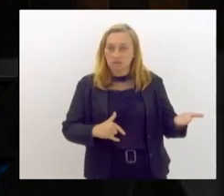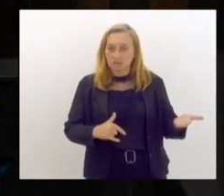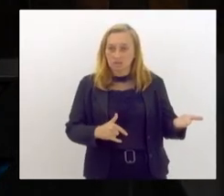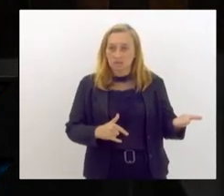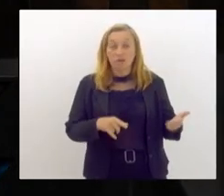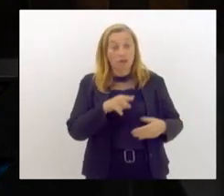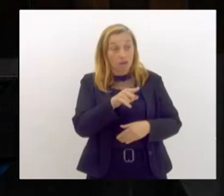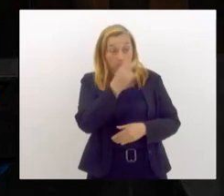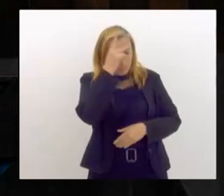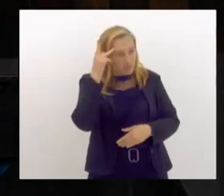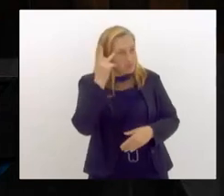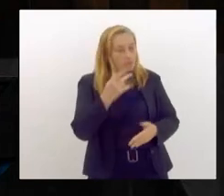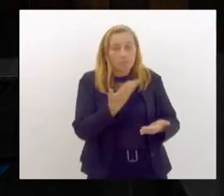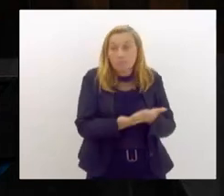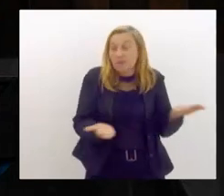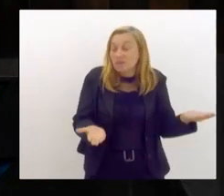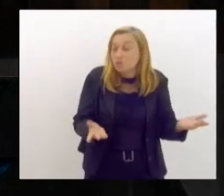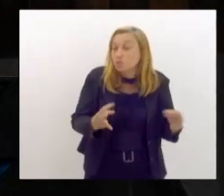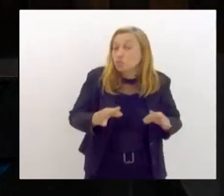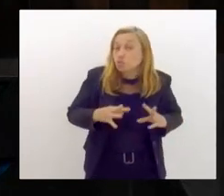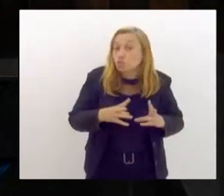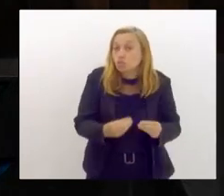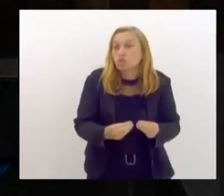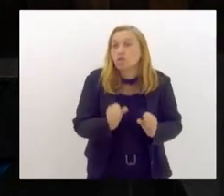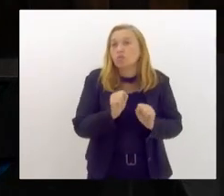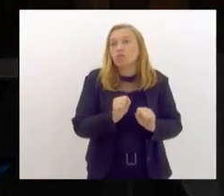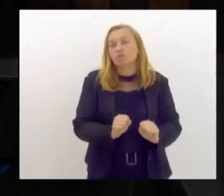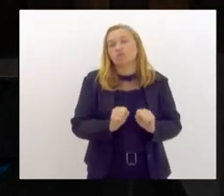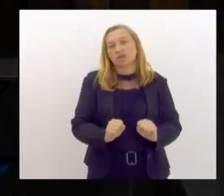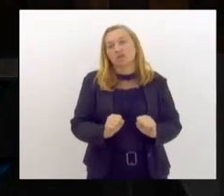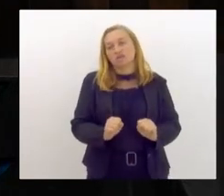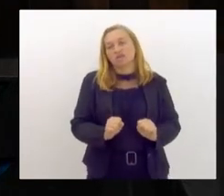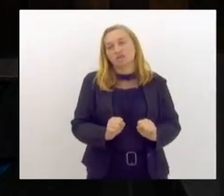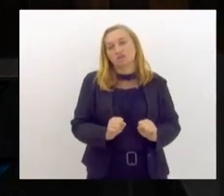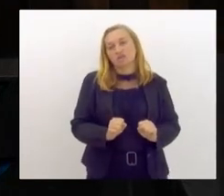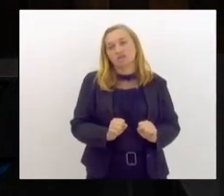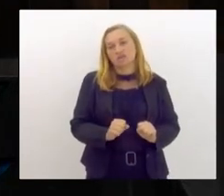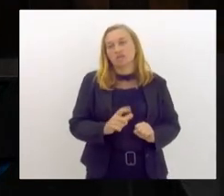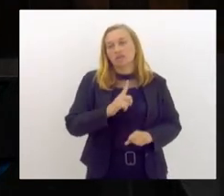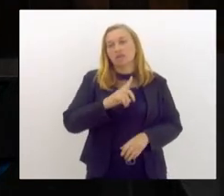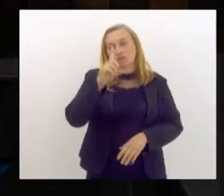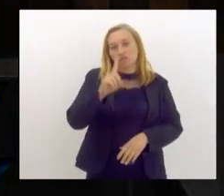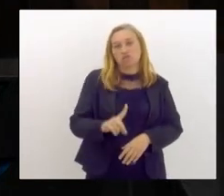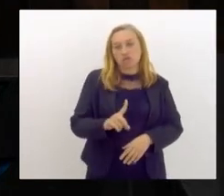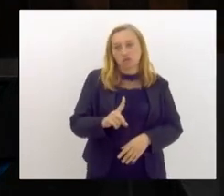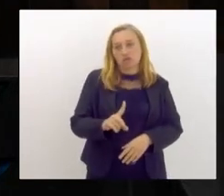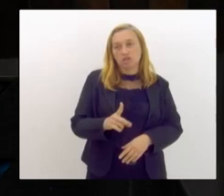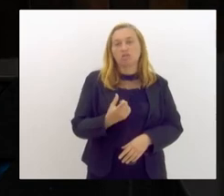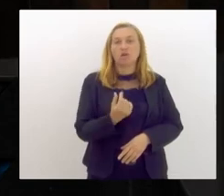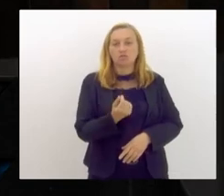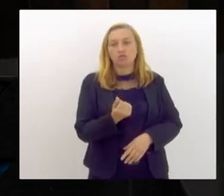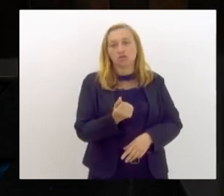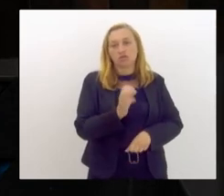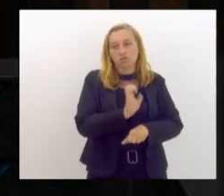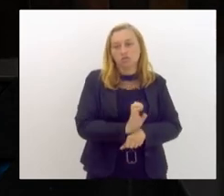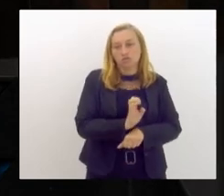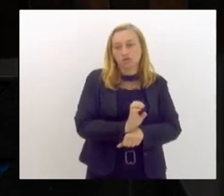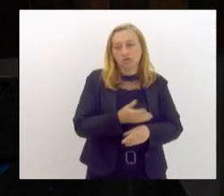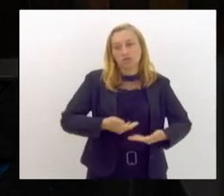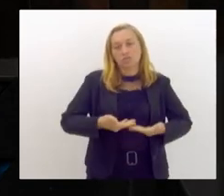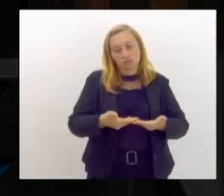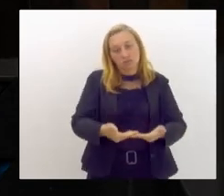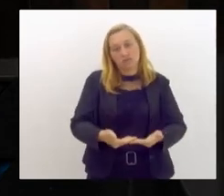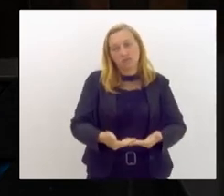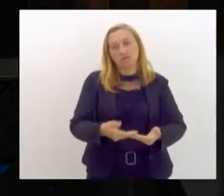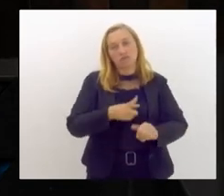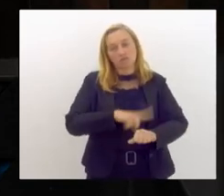aquela pessoa que perdeu tudo pudesse fazer jus aos auxílios que o governo do Estado estava